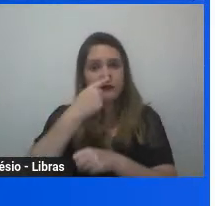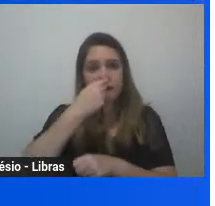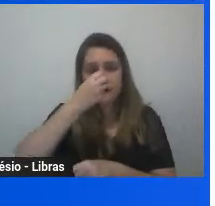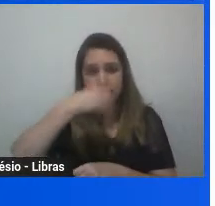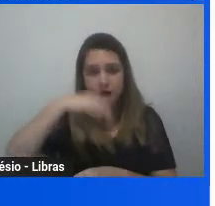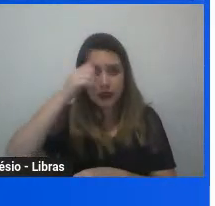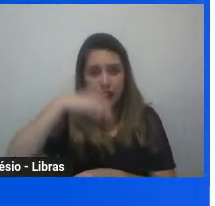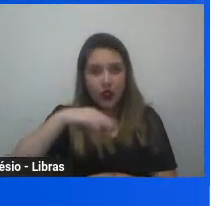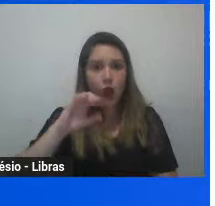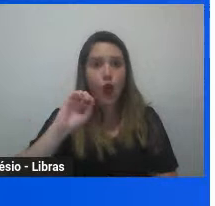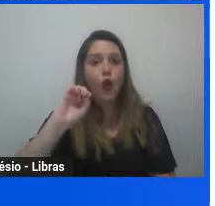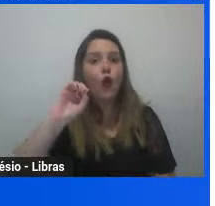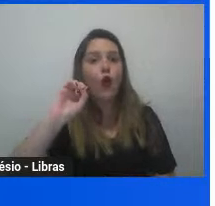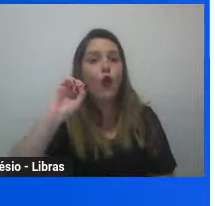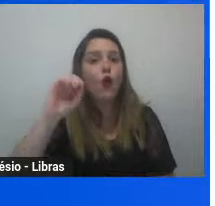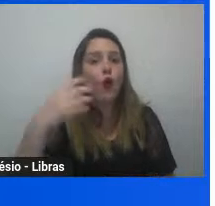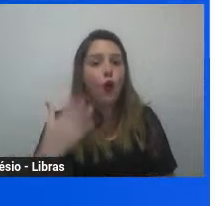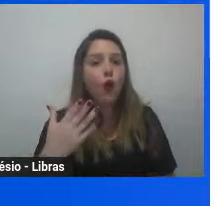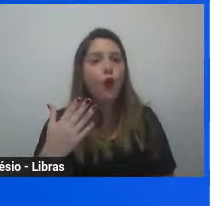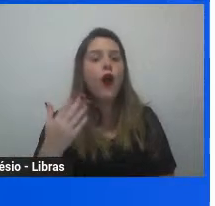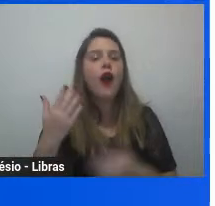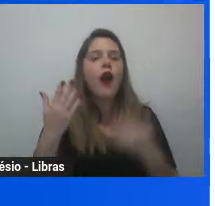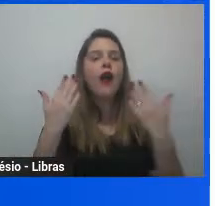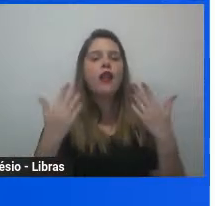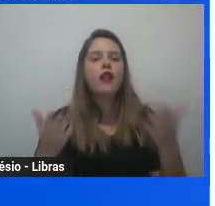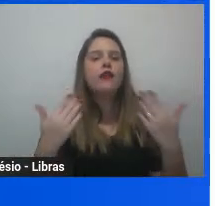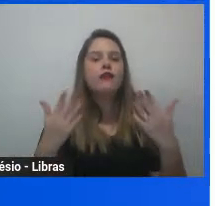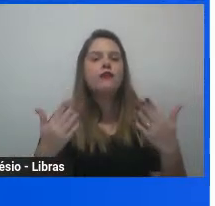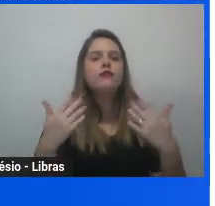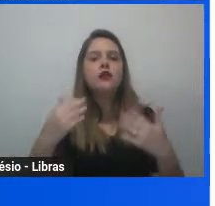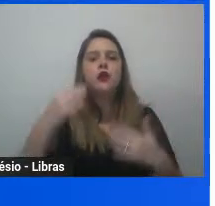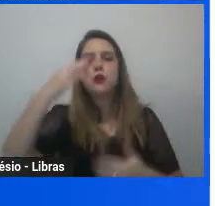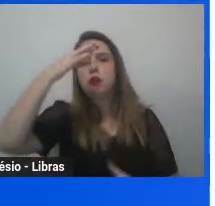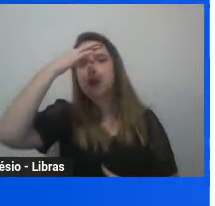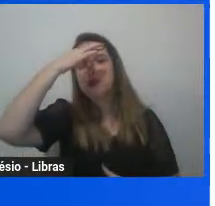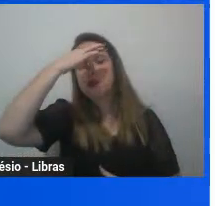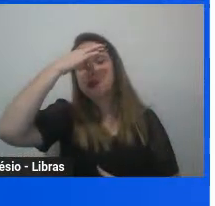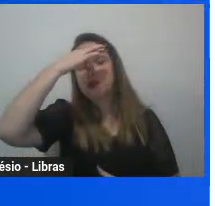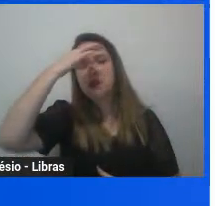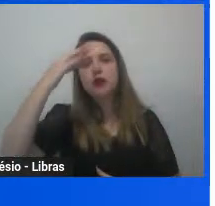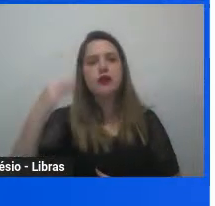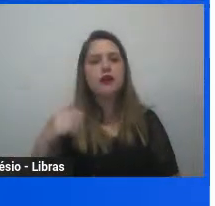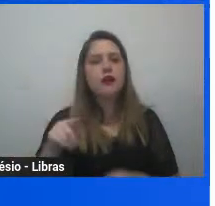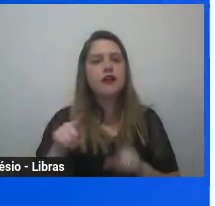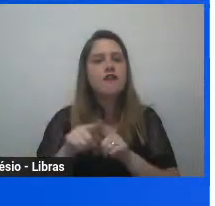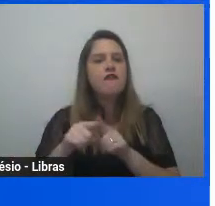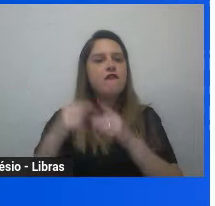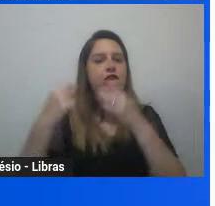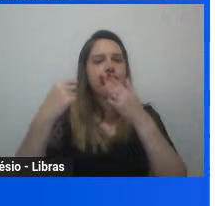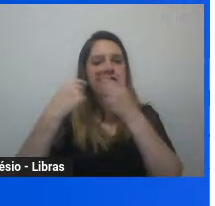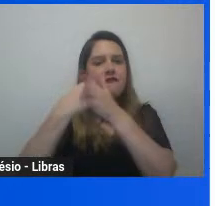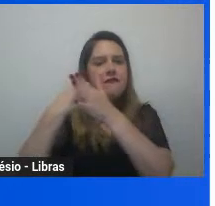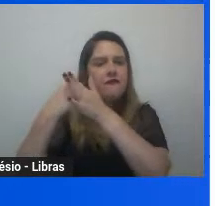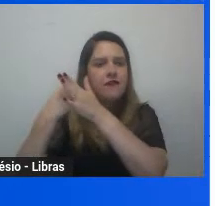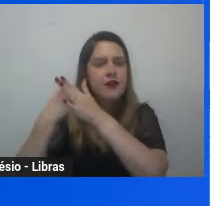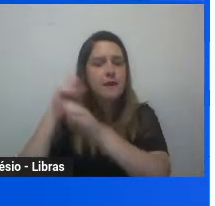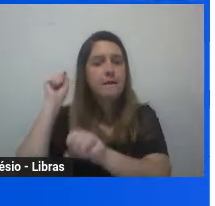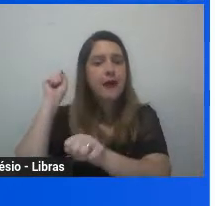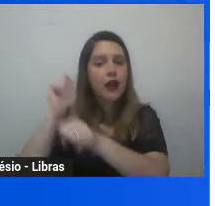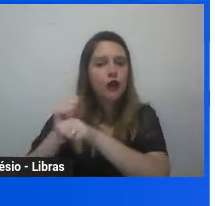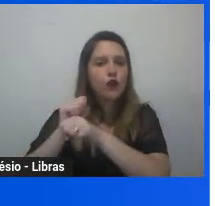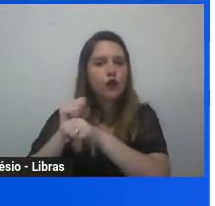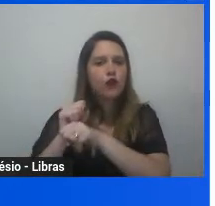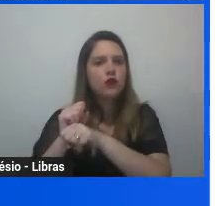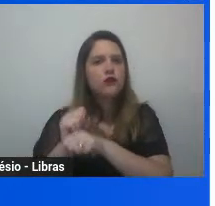aliviar a pressão da minha compressão e verificar se parou de sangrar.